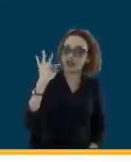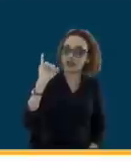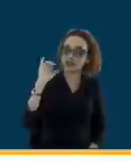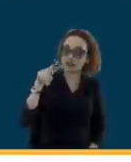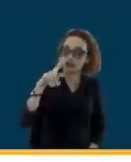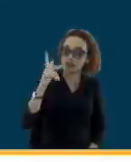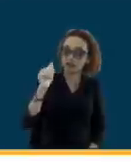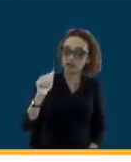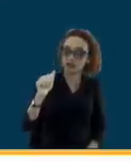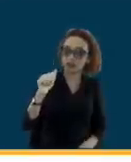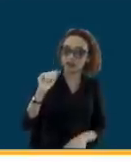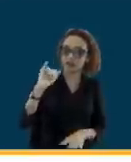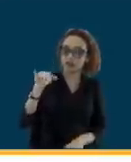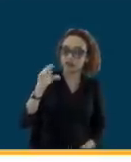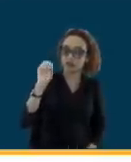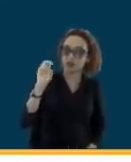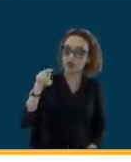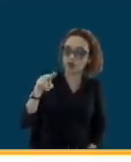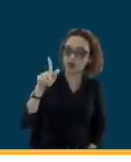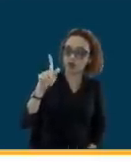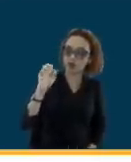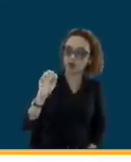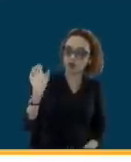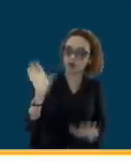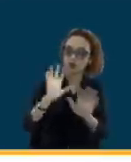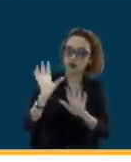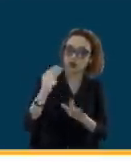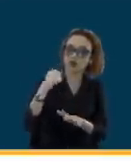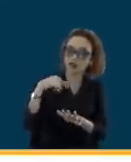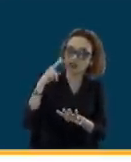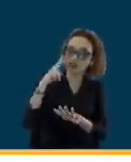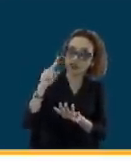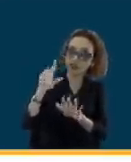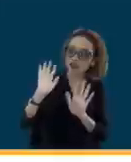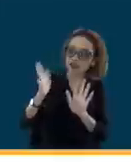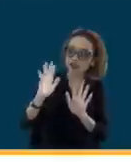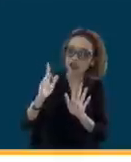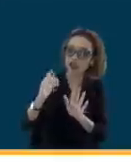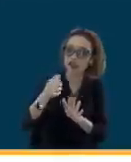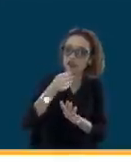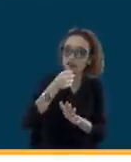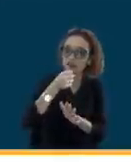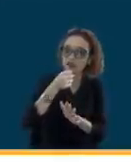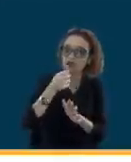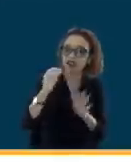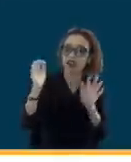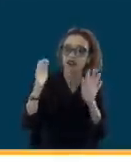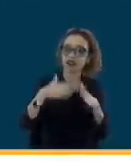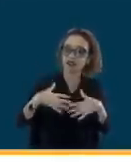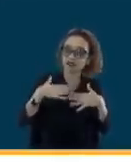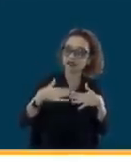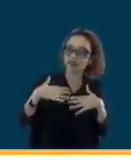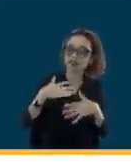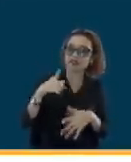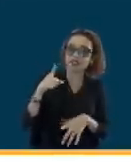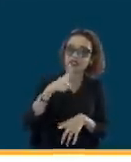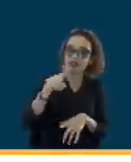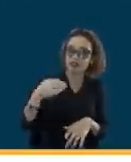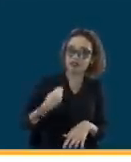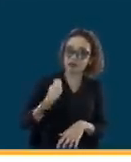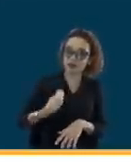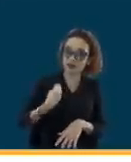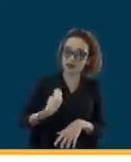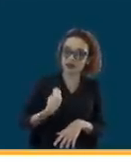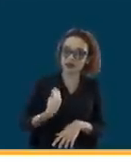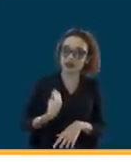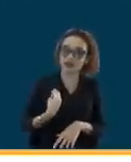Pinheiral. Alô, Fatinha, estou te vendo aí, pedir para você abrir o seu microfone, dizer que é uma alegria estar com você aqui e